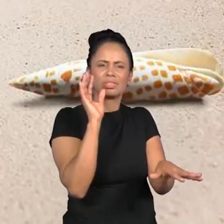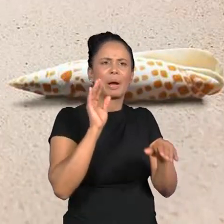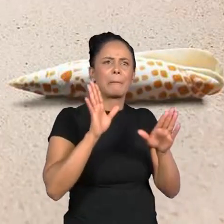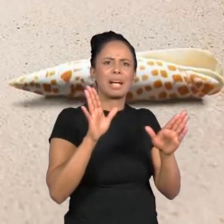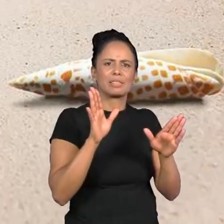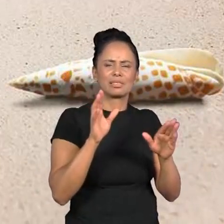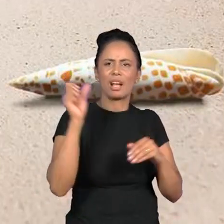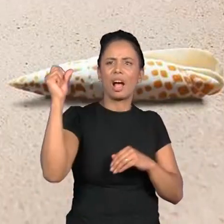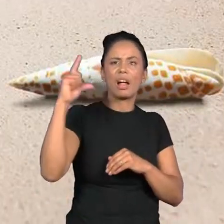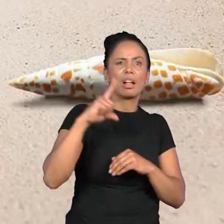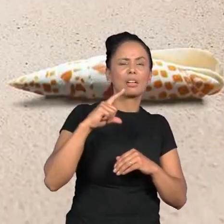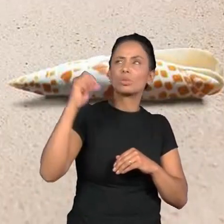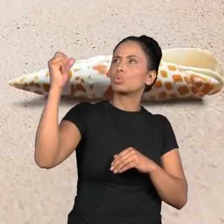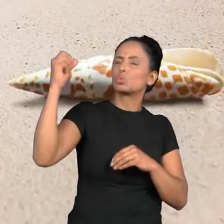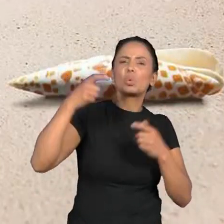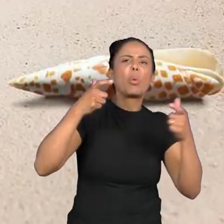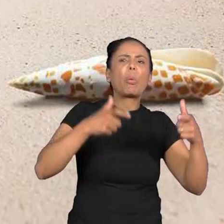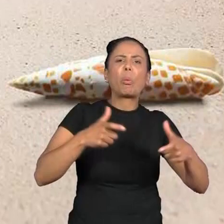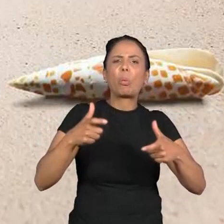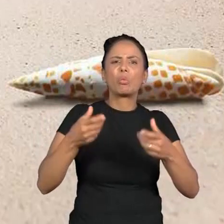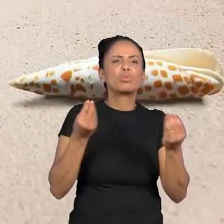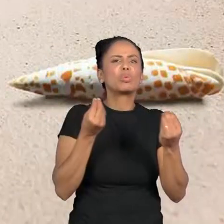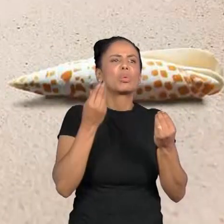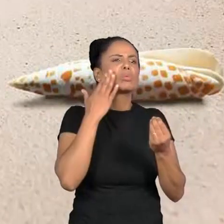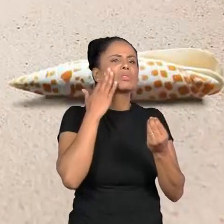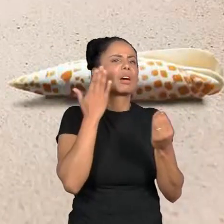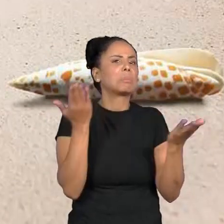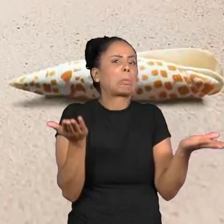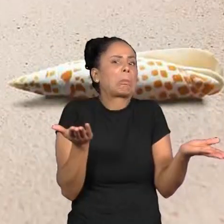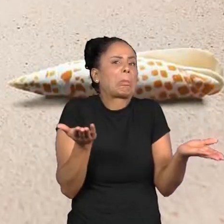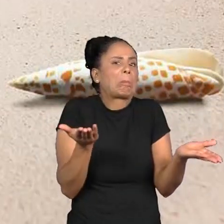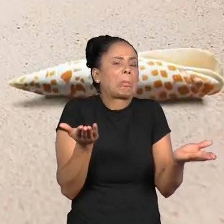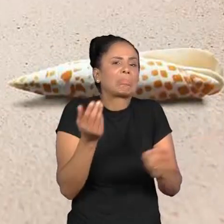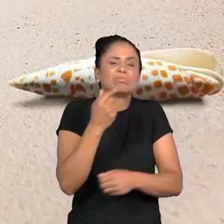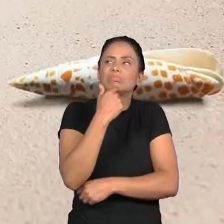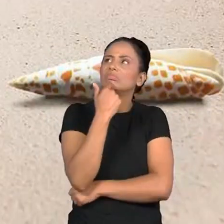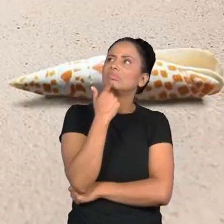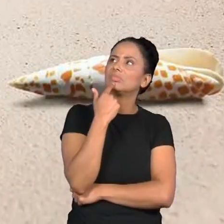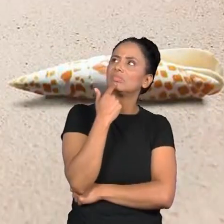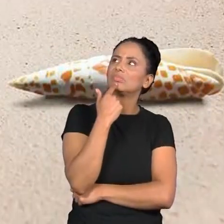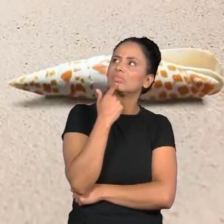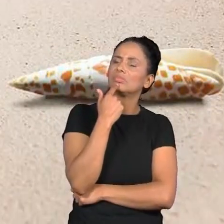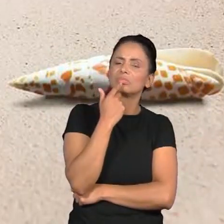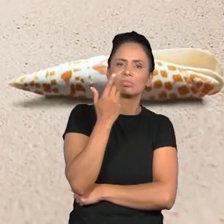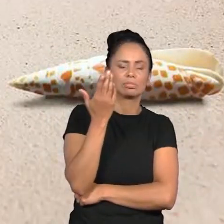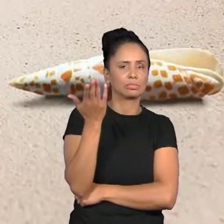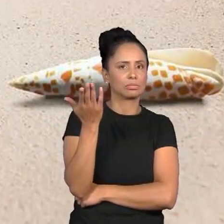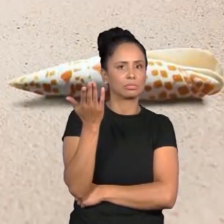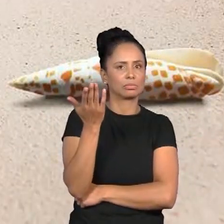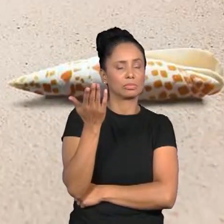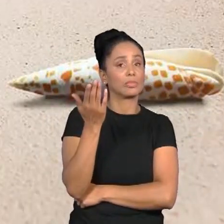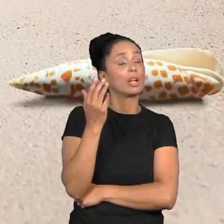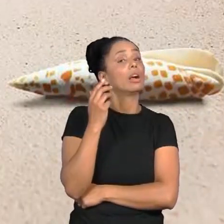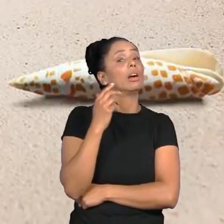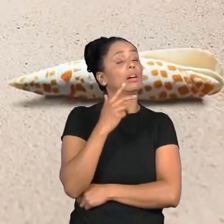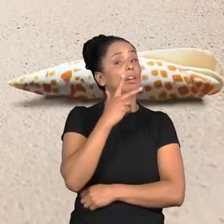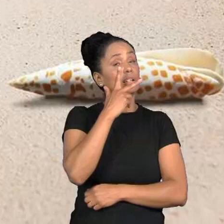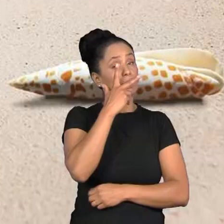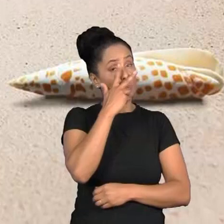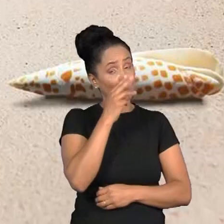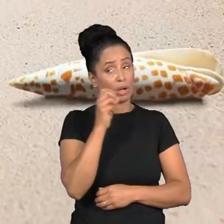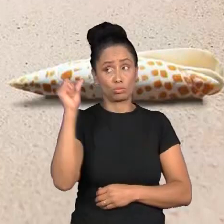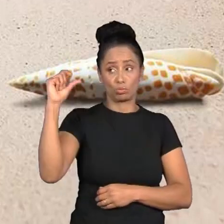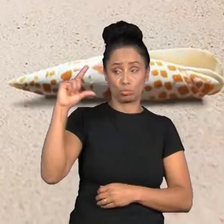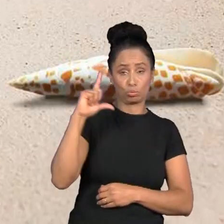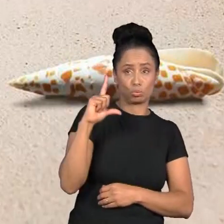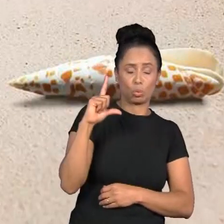a luz? Olha só, referente à sombra, nós podemos ver que a sombra está mostrando